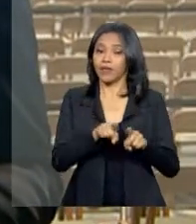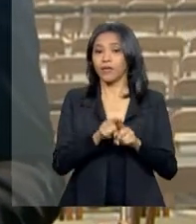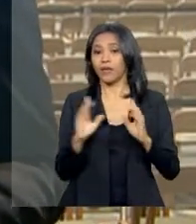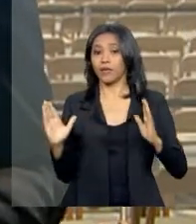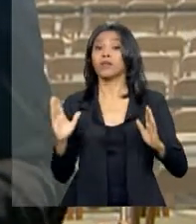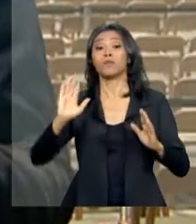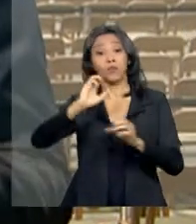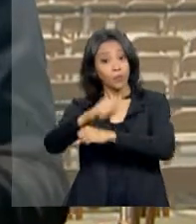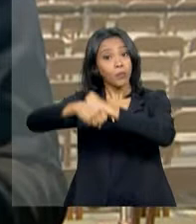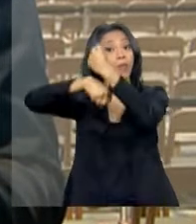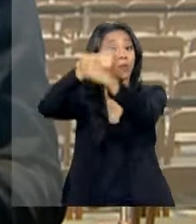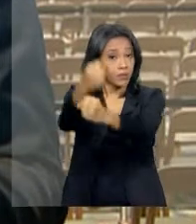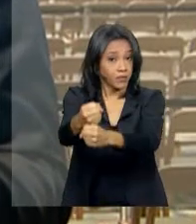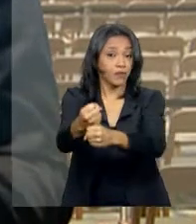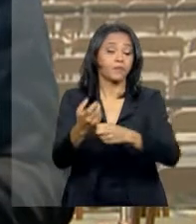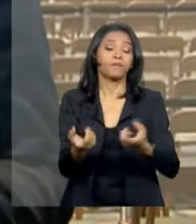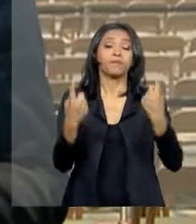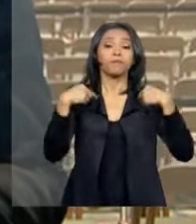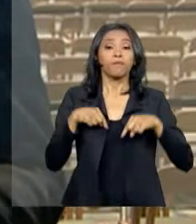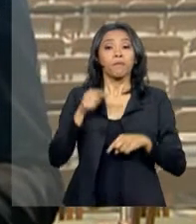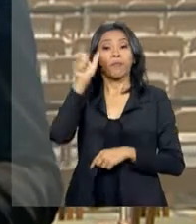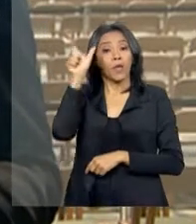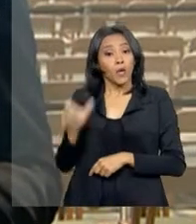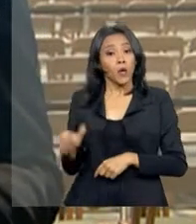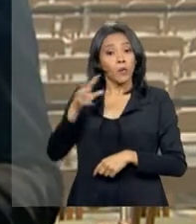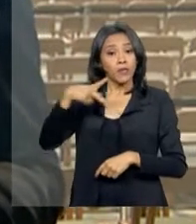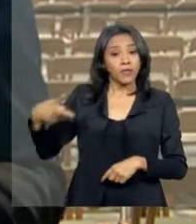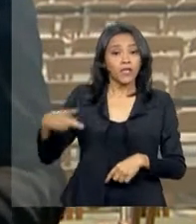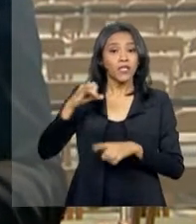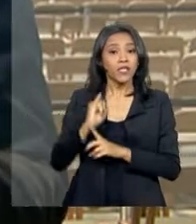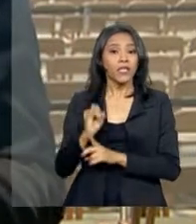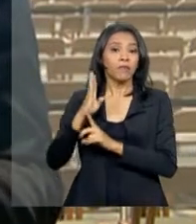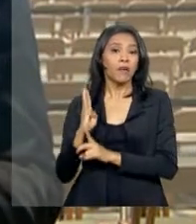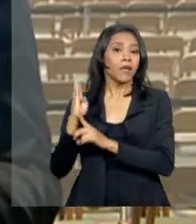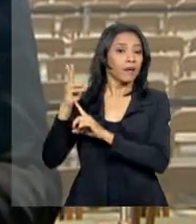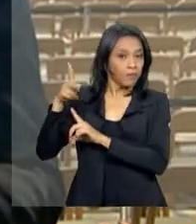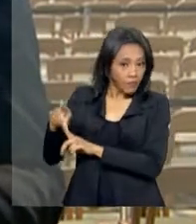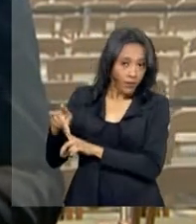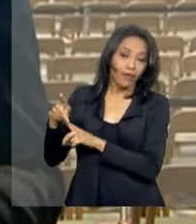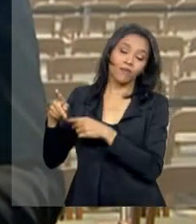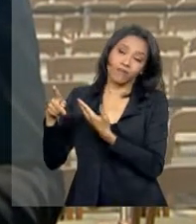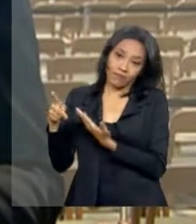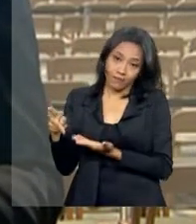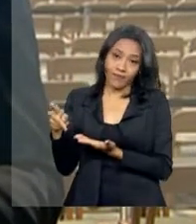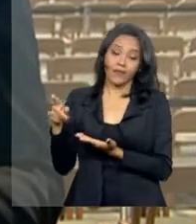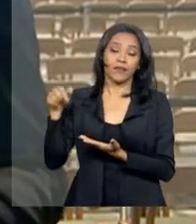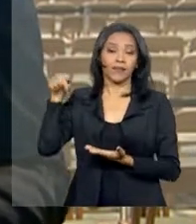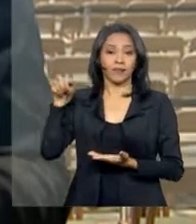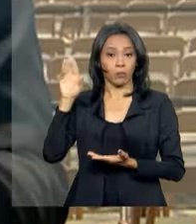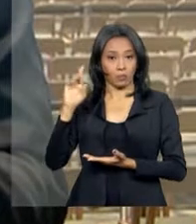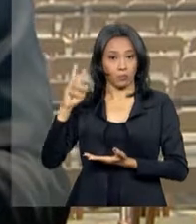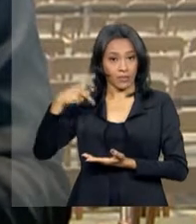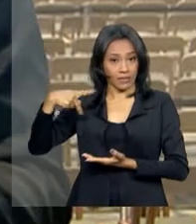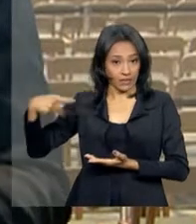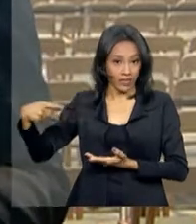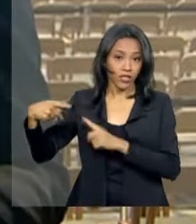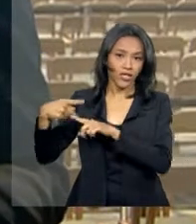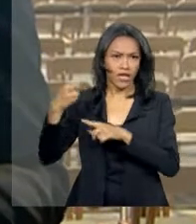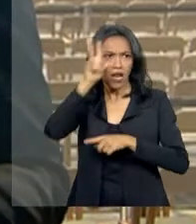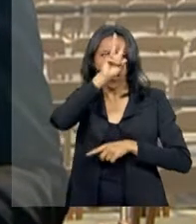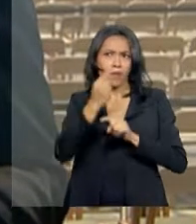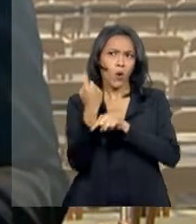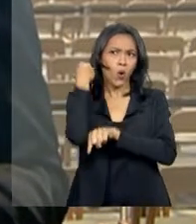o presidente do ipb o instituto brasileiro de petróleo gás natural e biocombustíveis e lembrou o sucesso